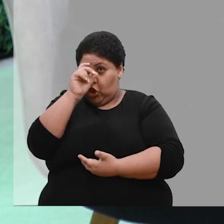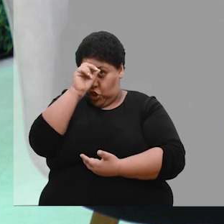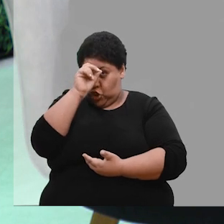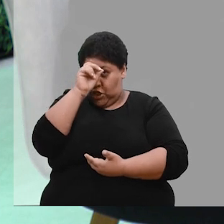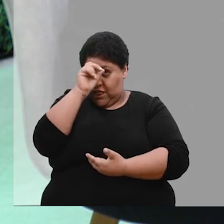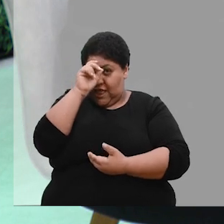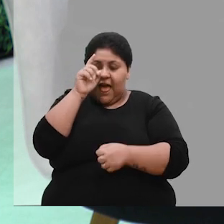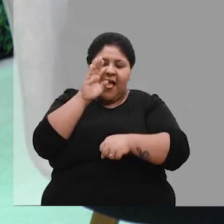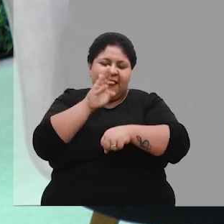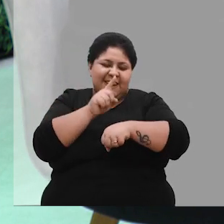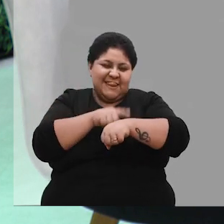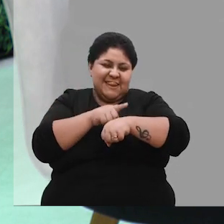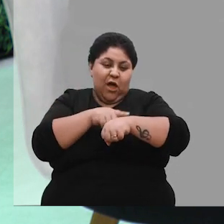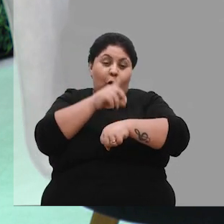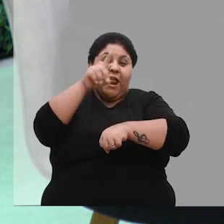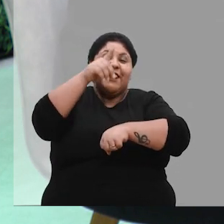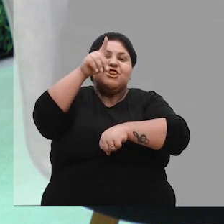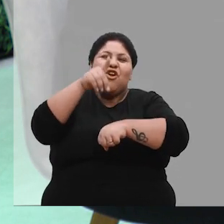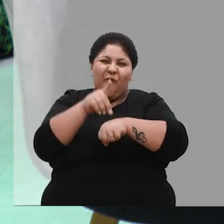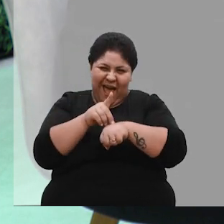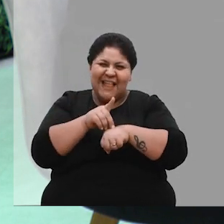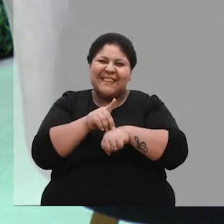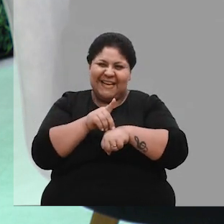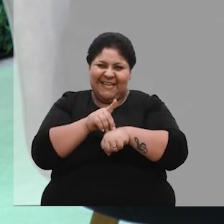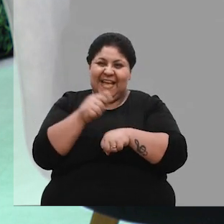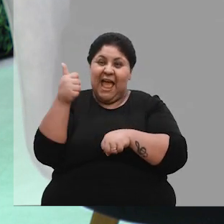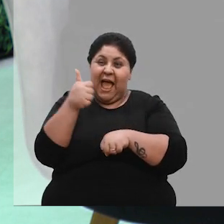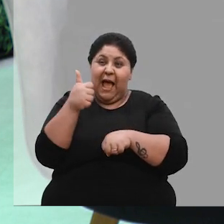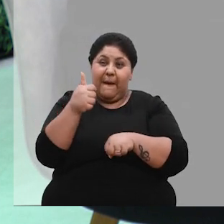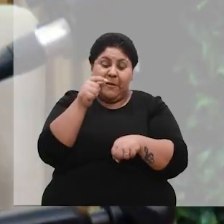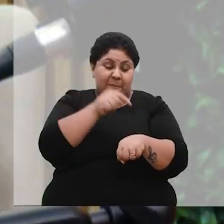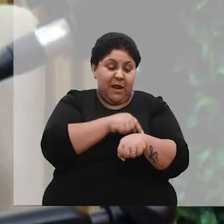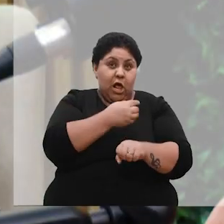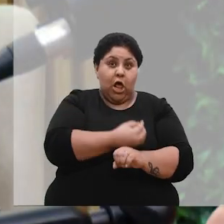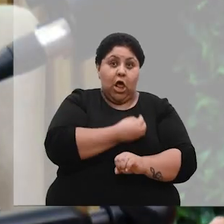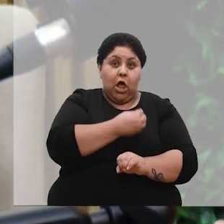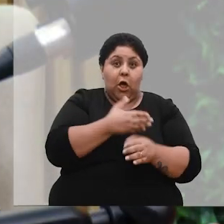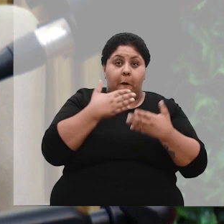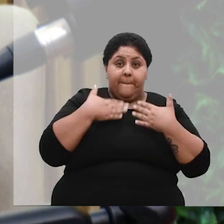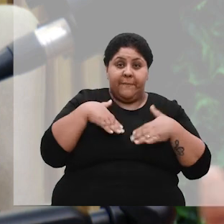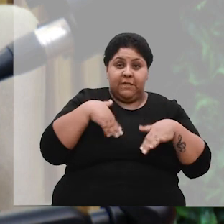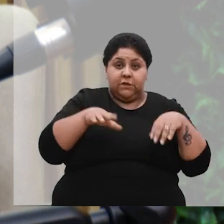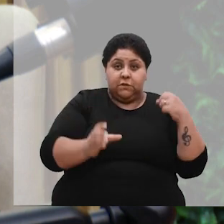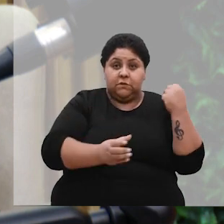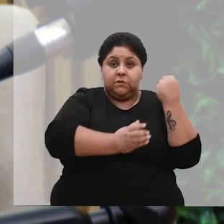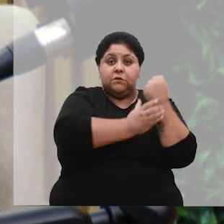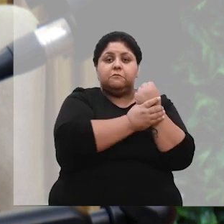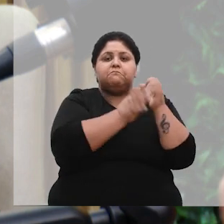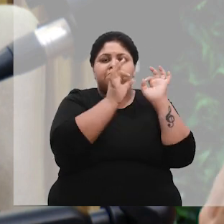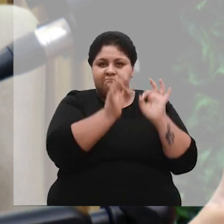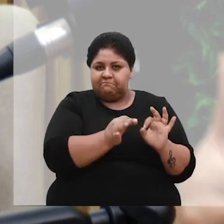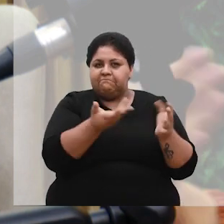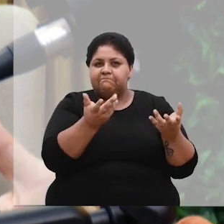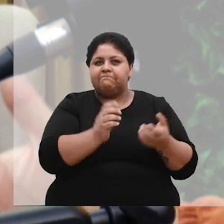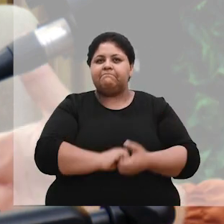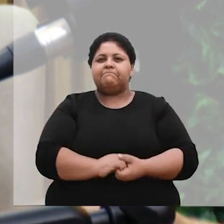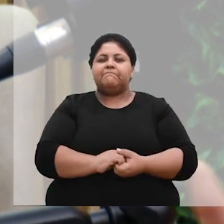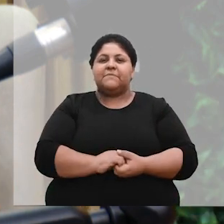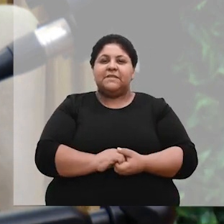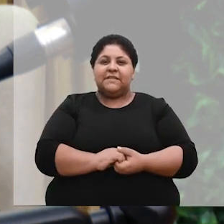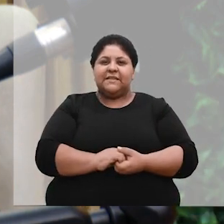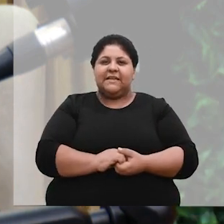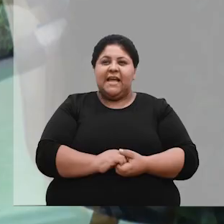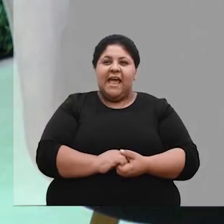no hospital, na hora dourada que a gente chama, que é a primeira hora de vida desse bebê, vai ser mais tranquilo, vai ser mais seguro e vai